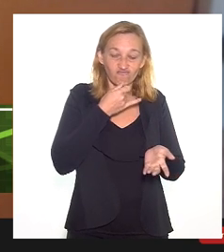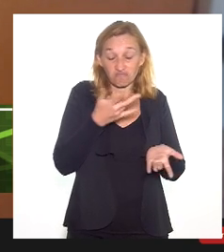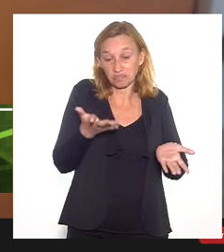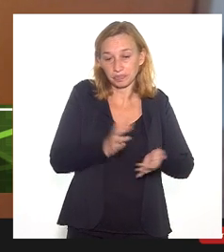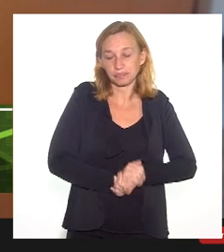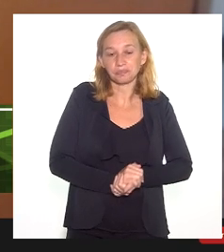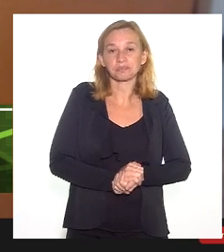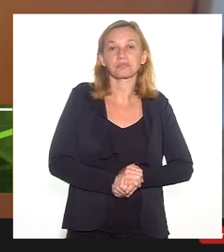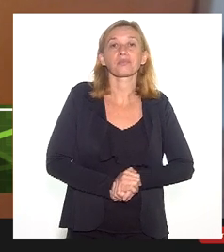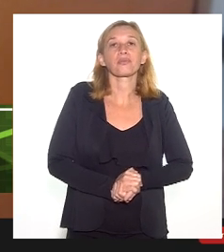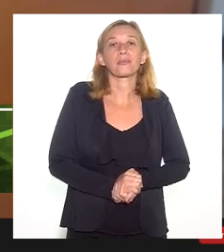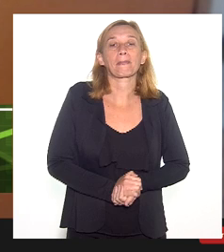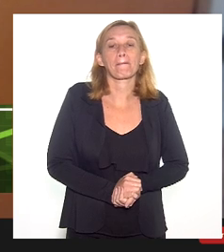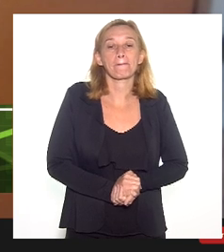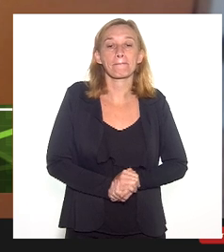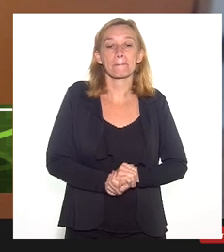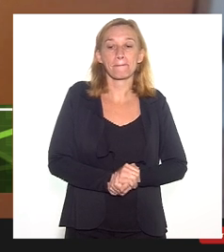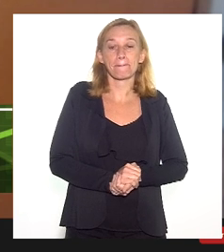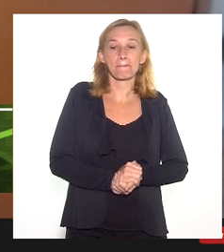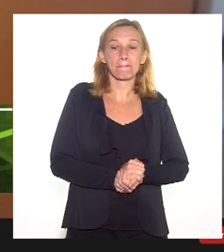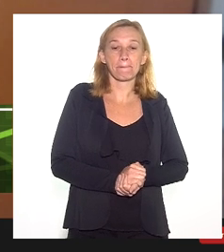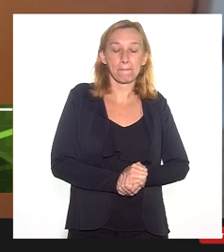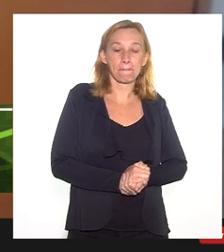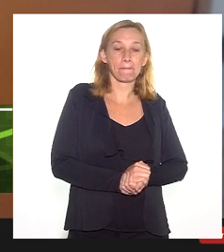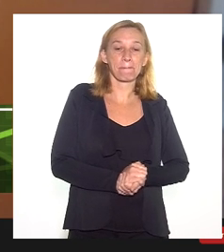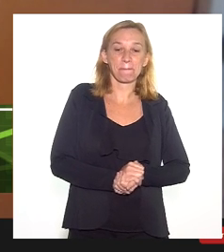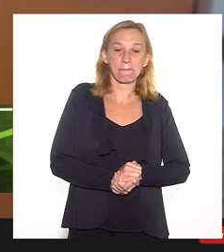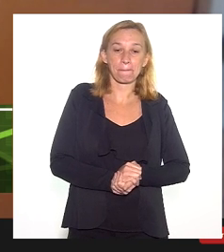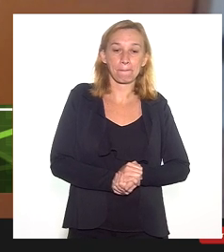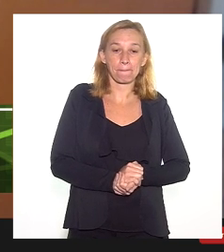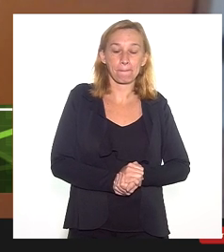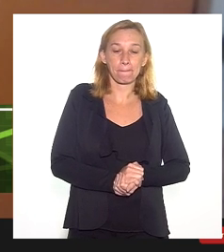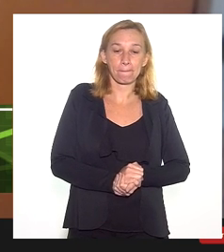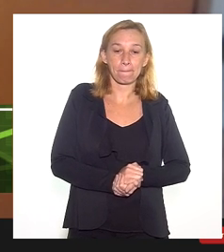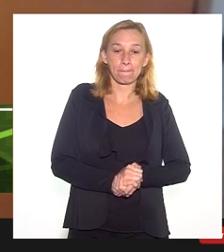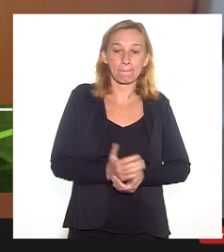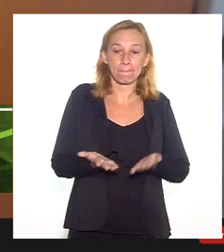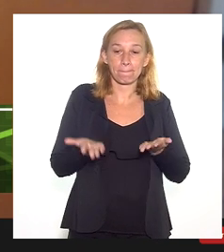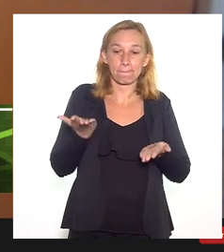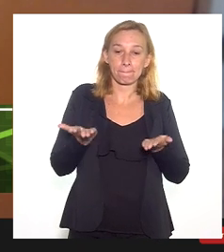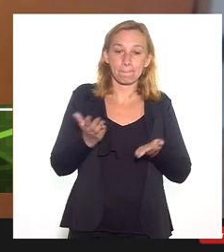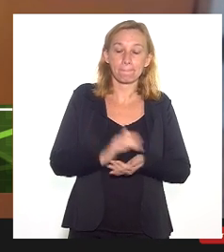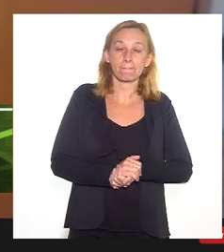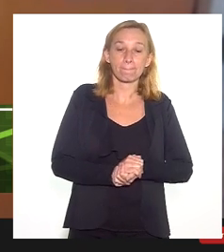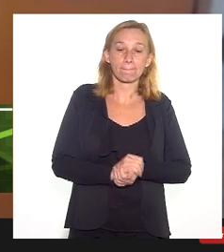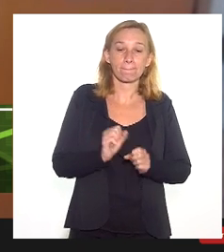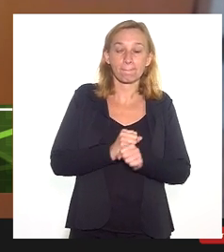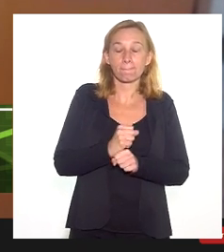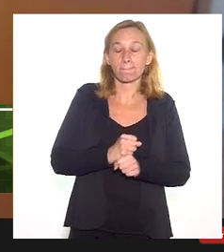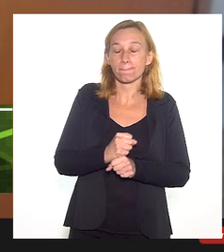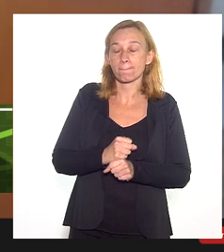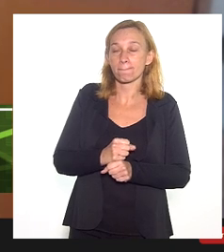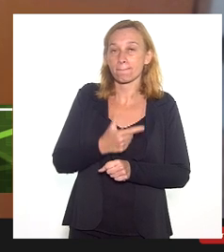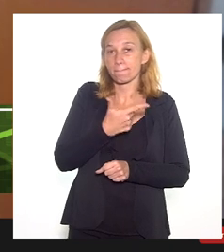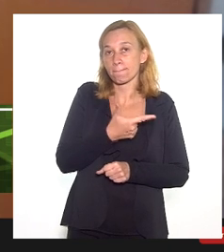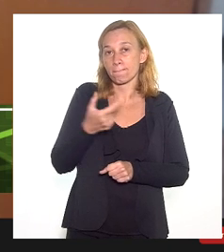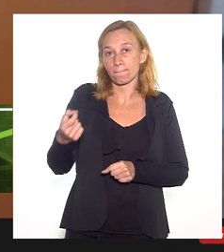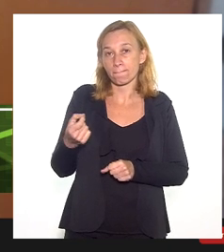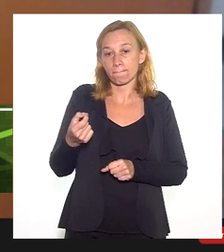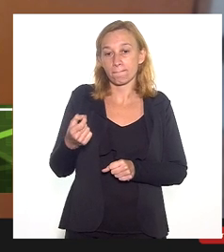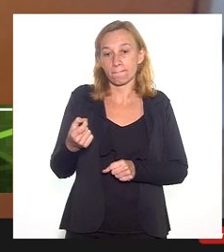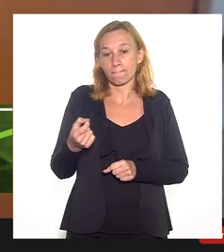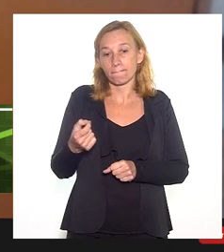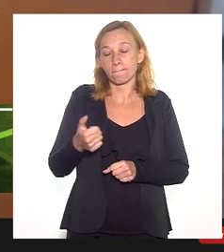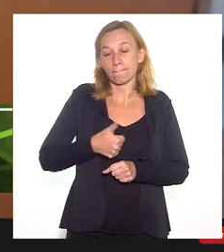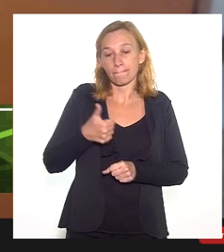Bem, dito isso, a título de balanço do ano de 2020 e desses